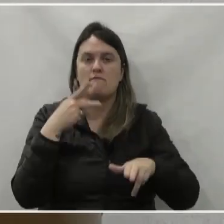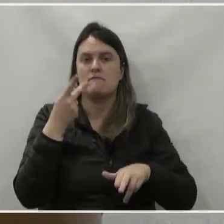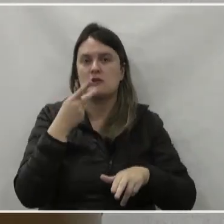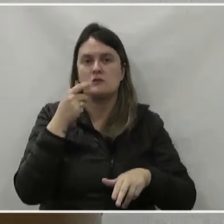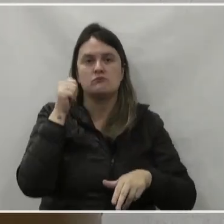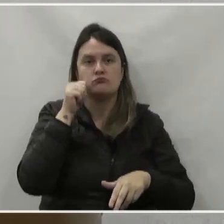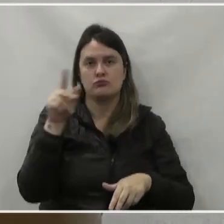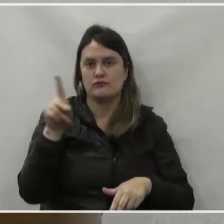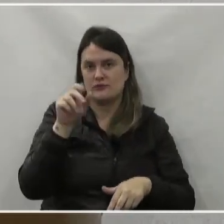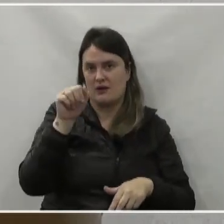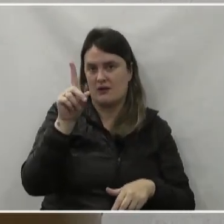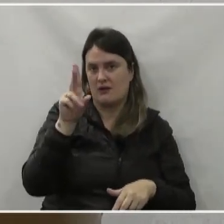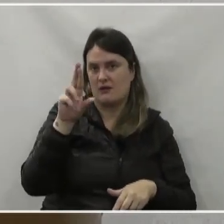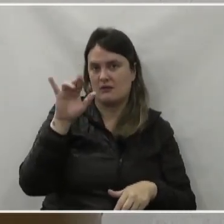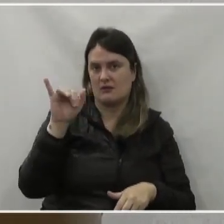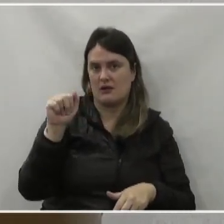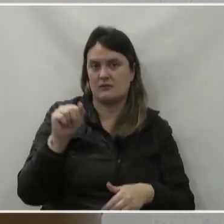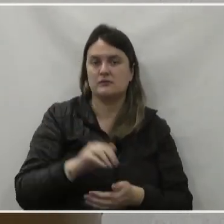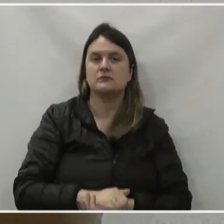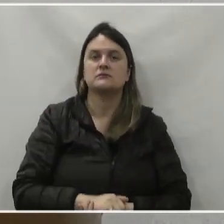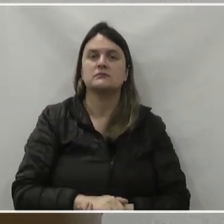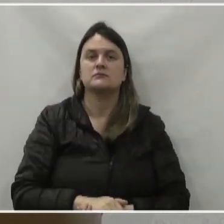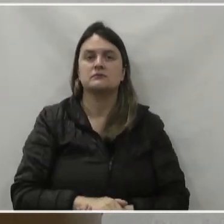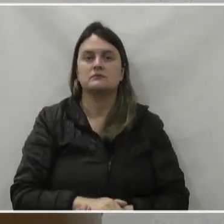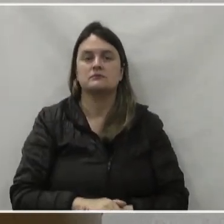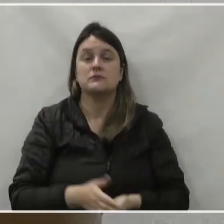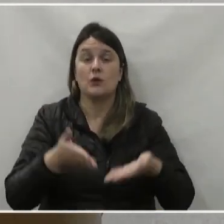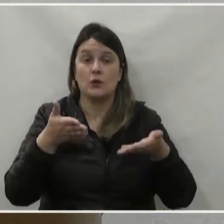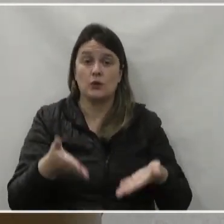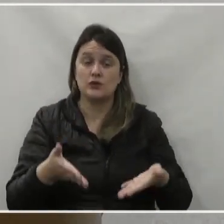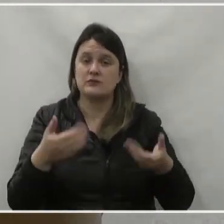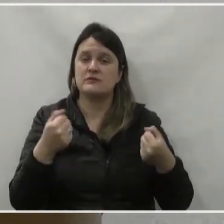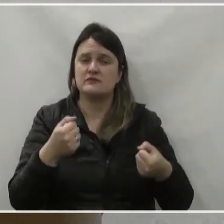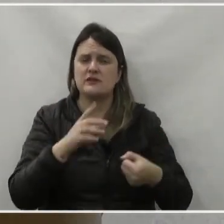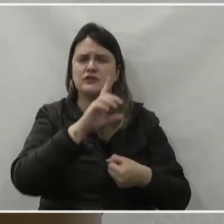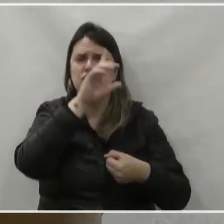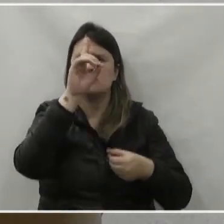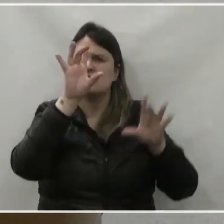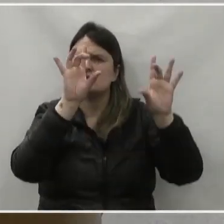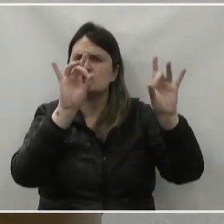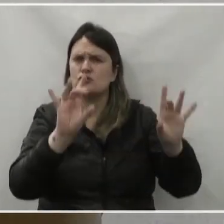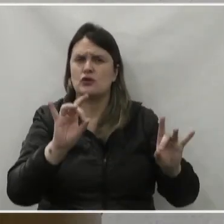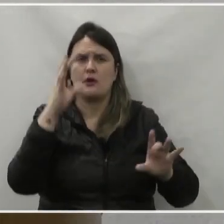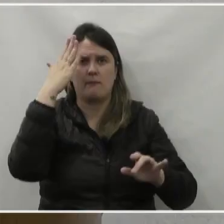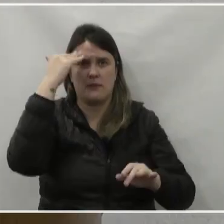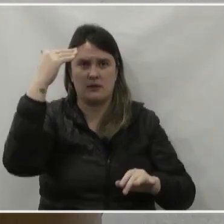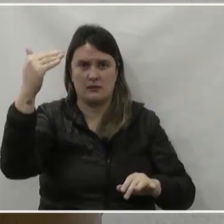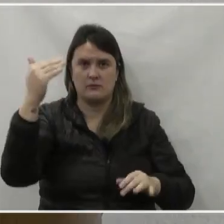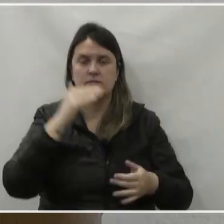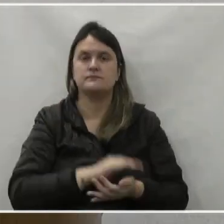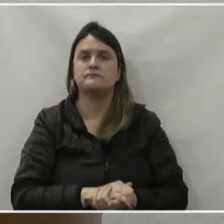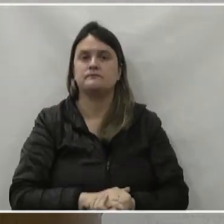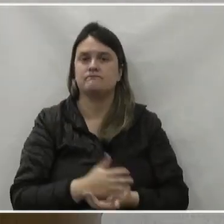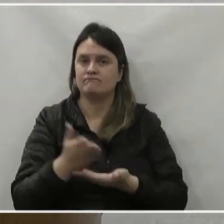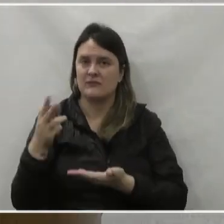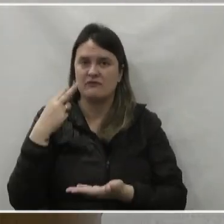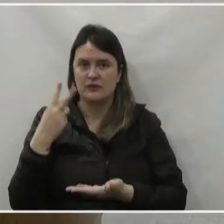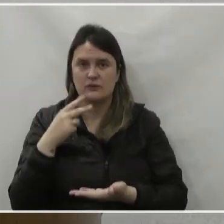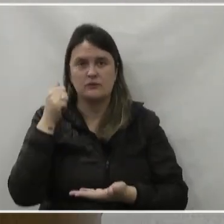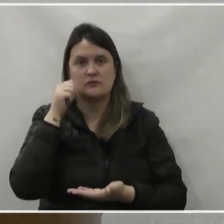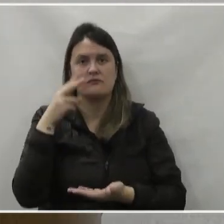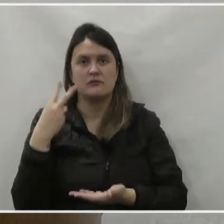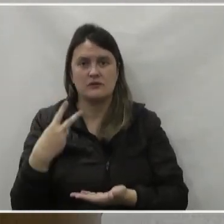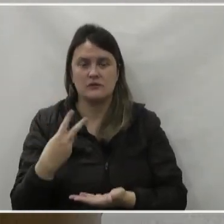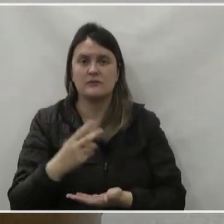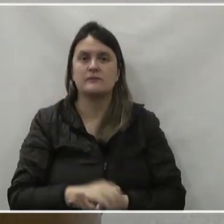a professora Adria aqui. Então, hoje deveria ser um dia somente de homenagem, senhores vereadores e